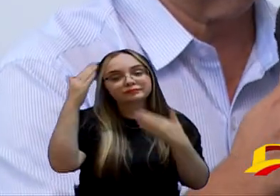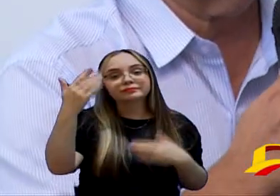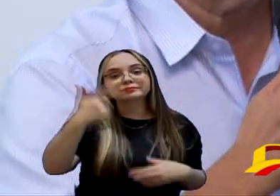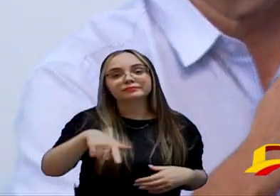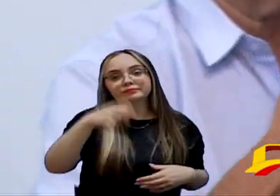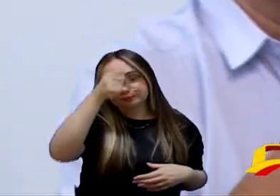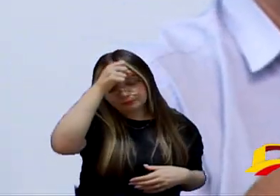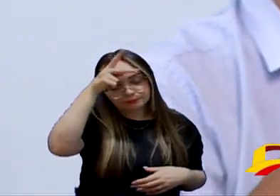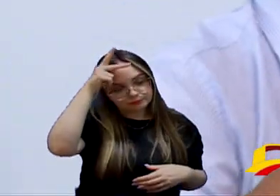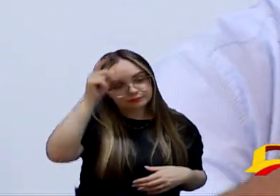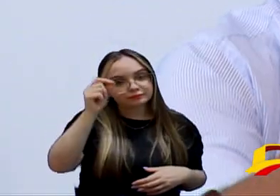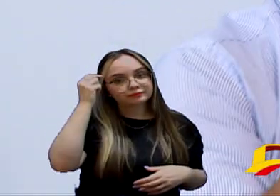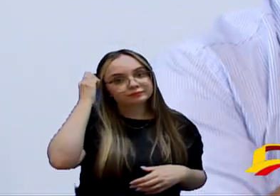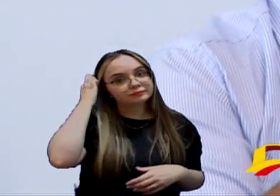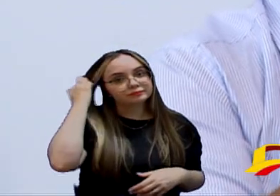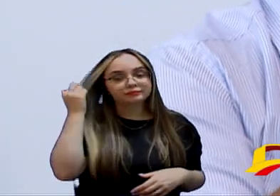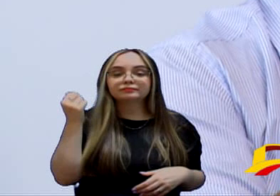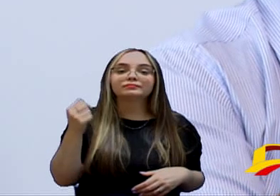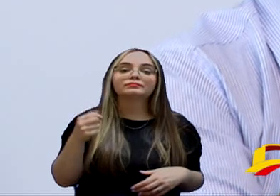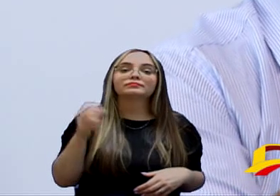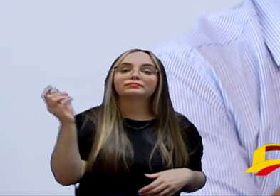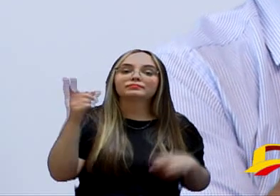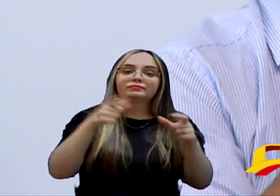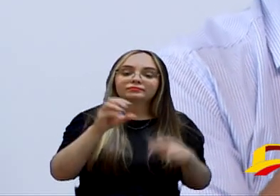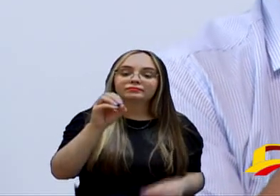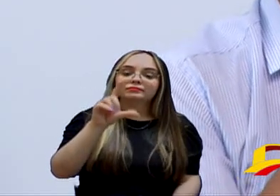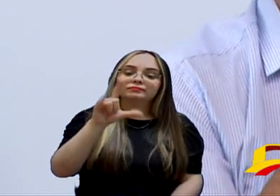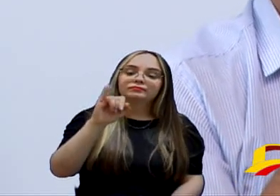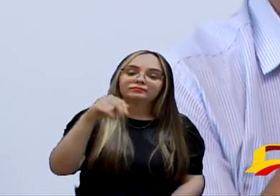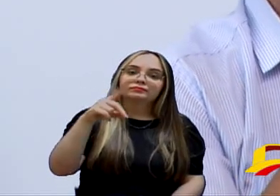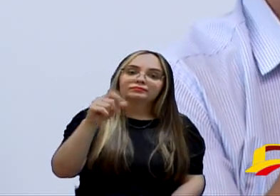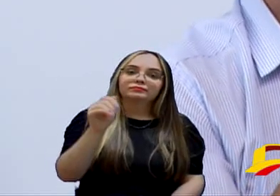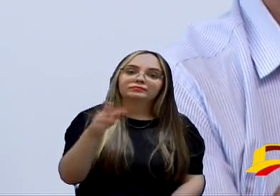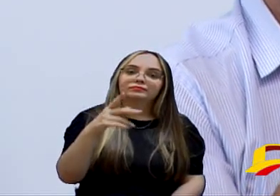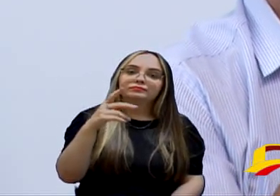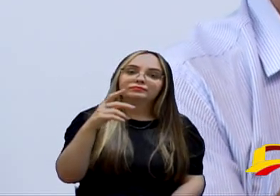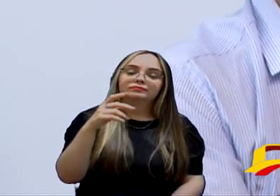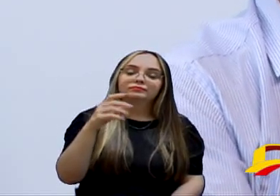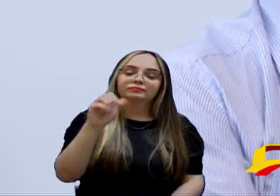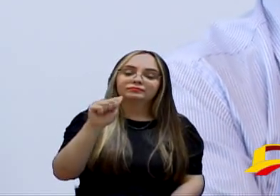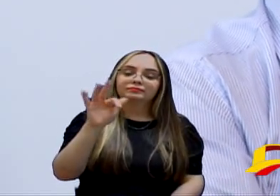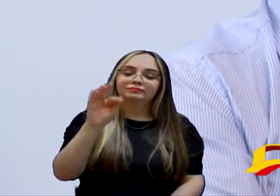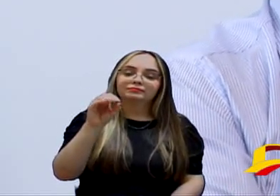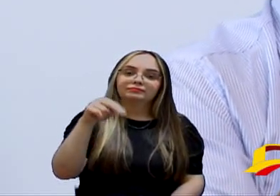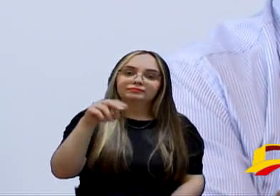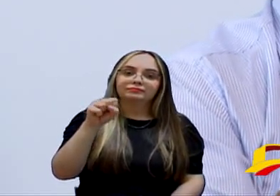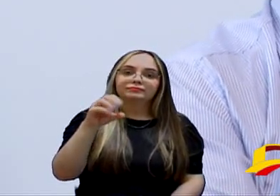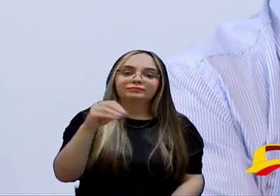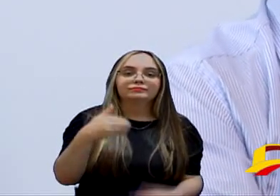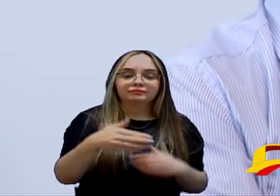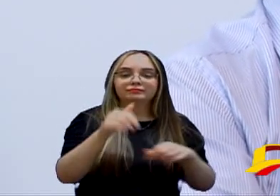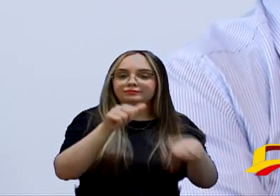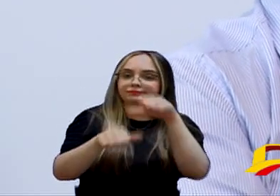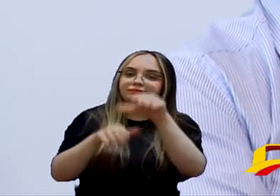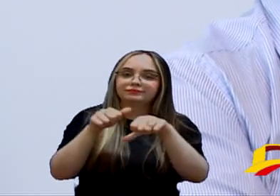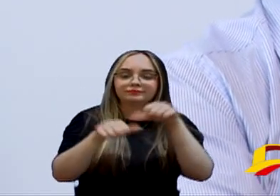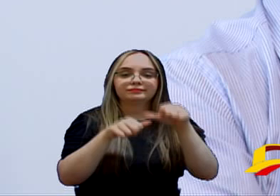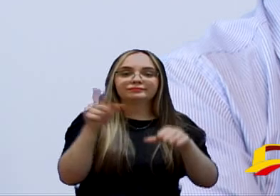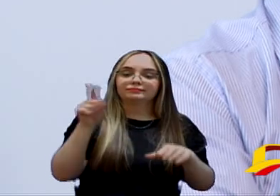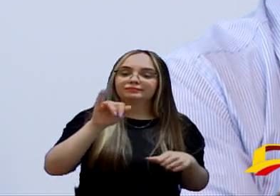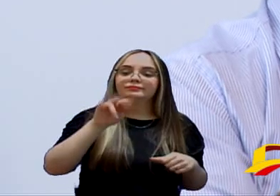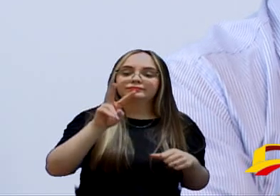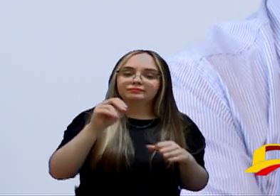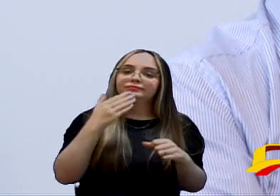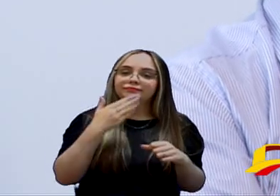a praça do Truco a linda de Castro Afonso vai ter a placa revitalização lá também queria agradecer lá ao Ivo que pediu pra mim